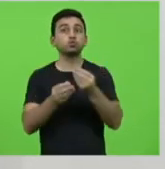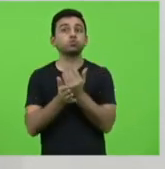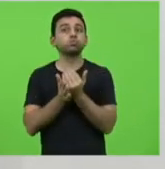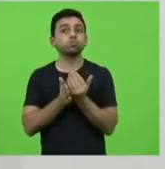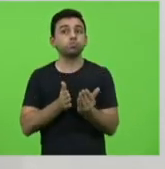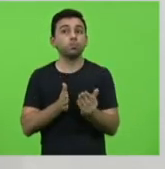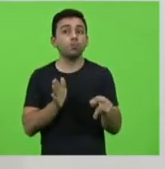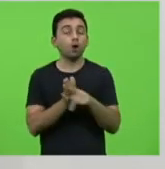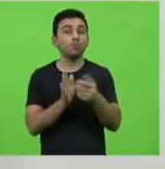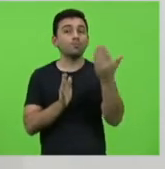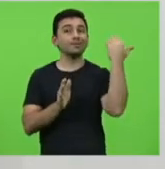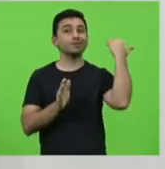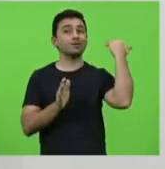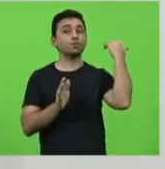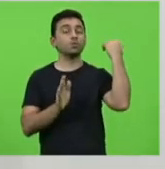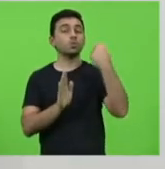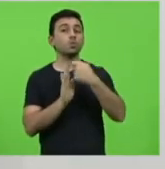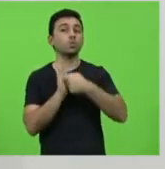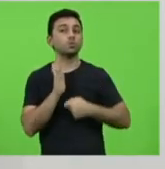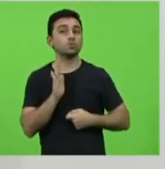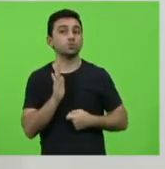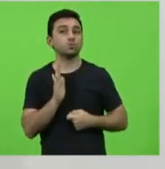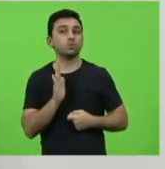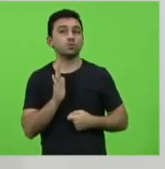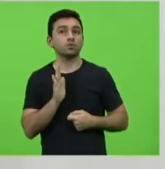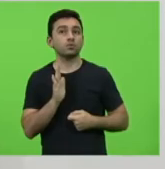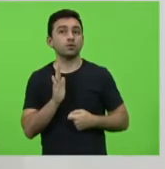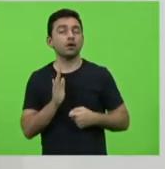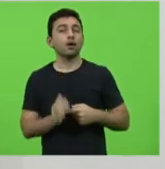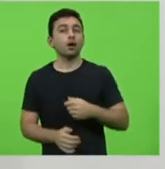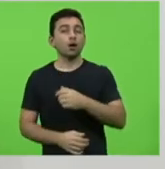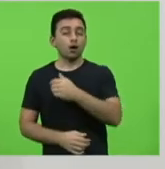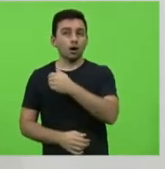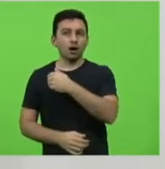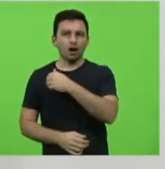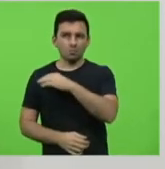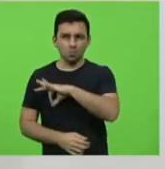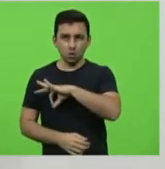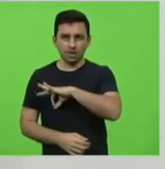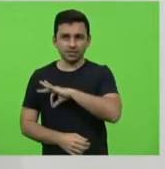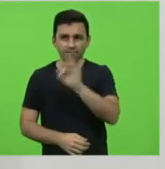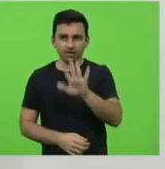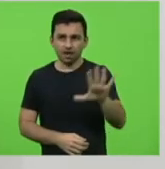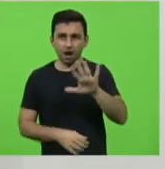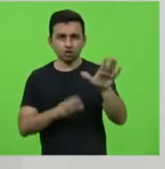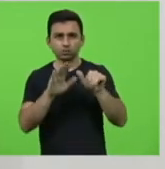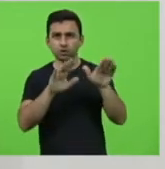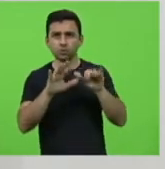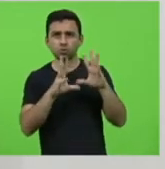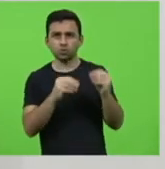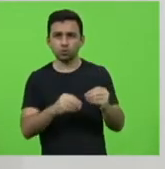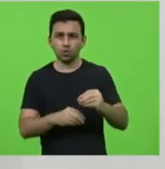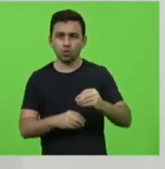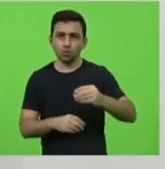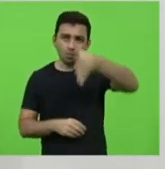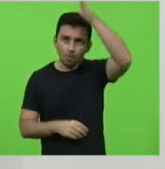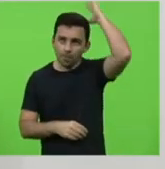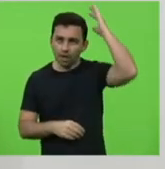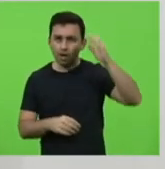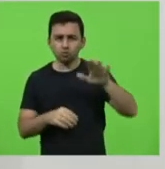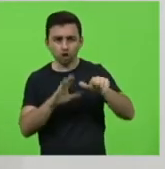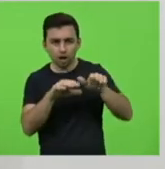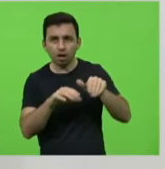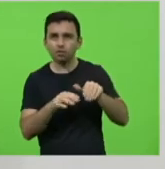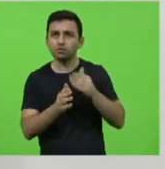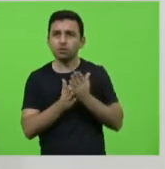do último concurso, todos. A Polícia Federal chama os remanescentes. Todo mundo chama, o bombeiro chama os remanescentes. A